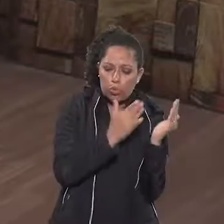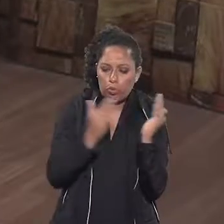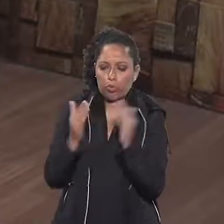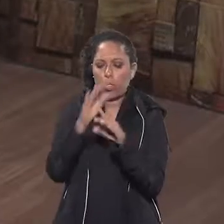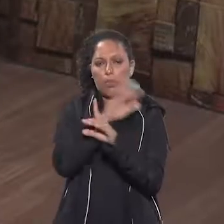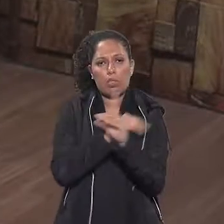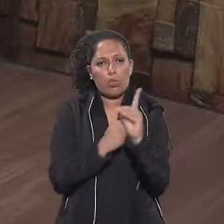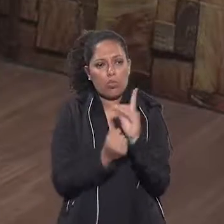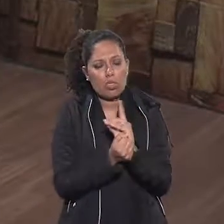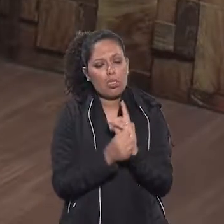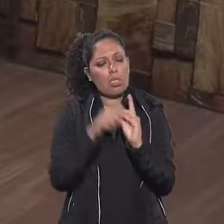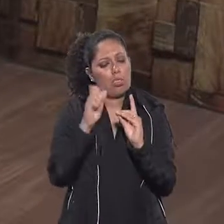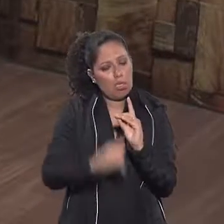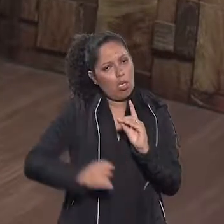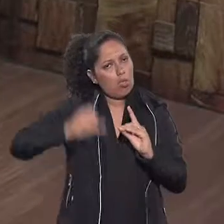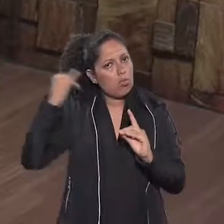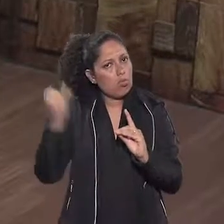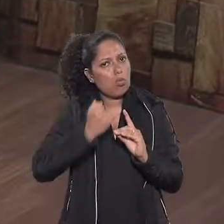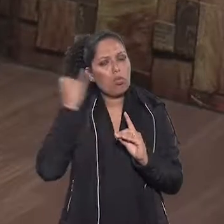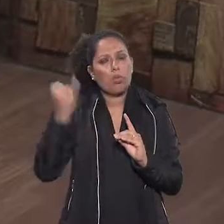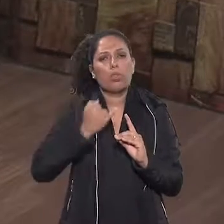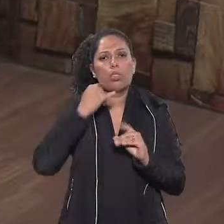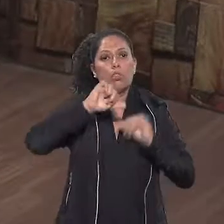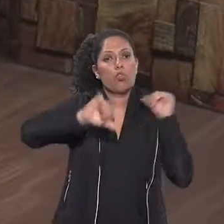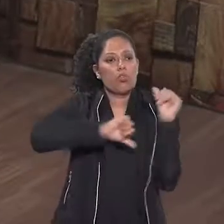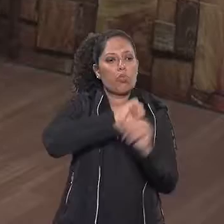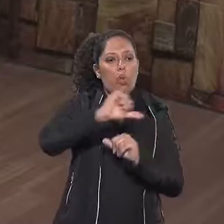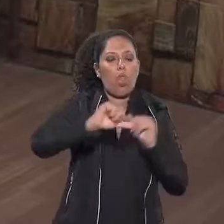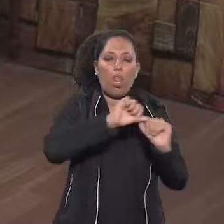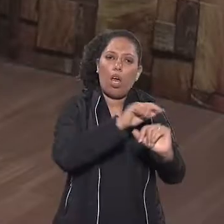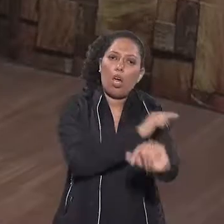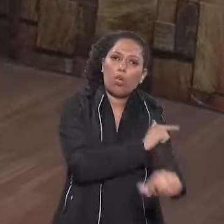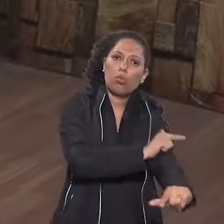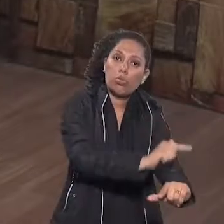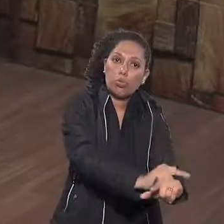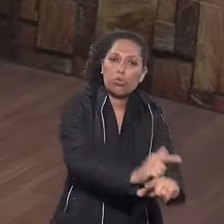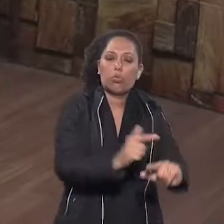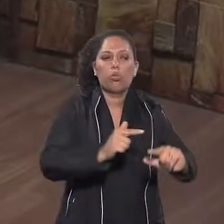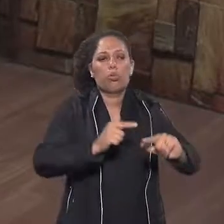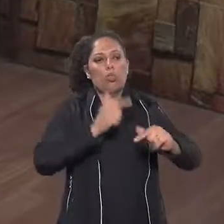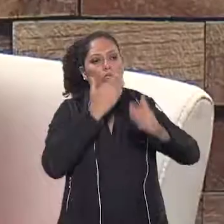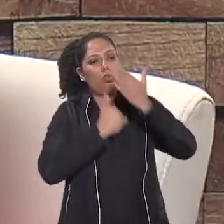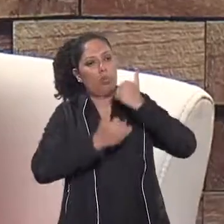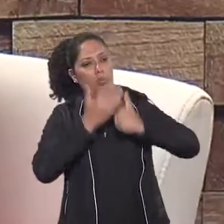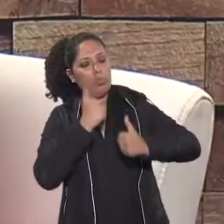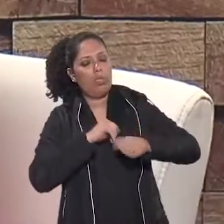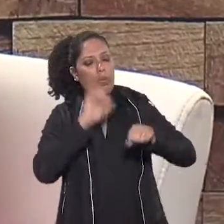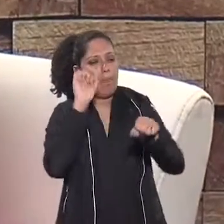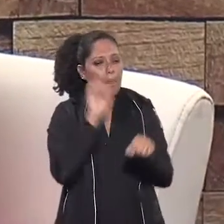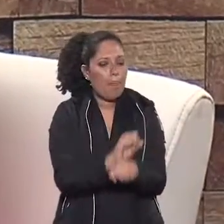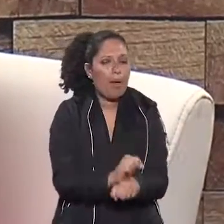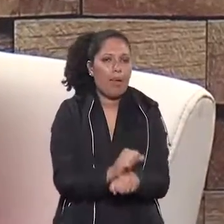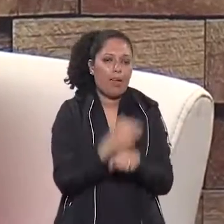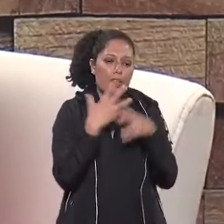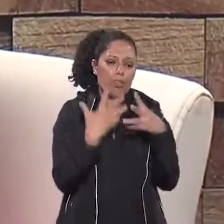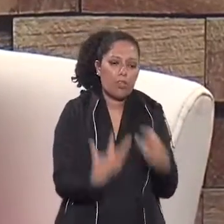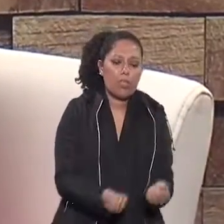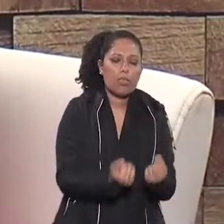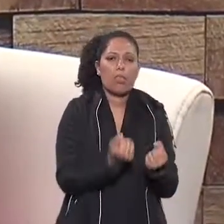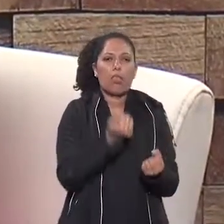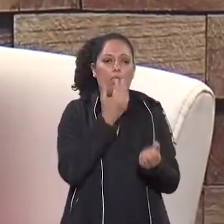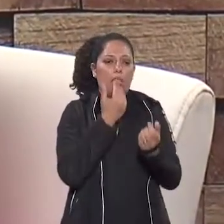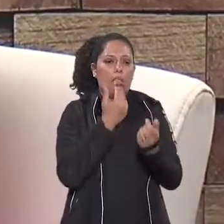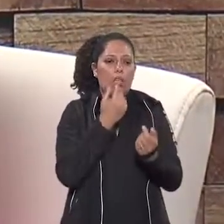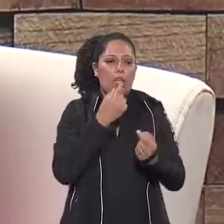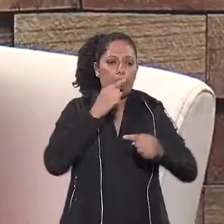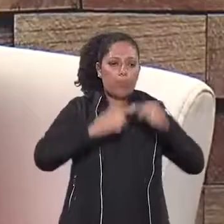para a população que é necessário mudar hábitos alimentares, deixar de consumir